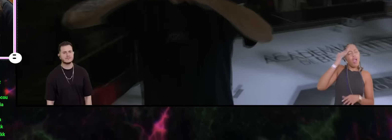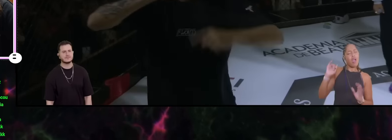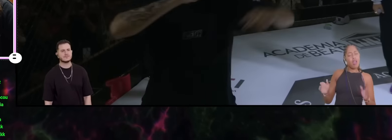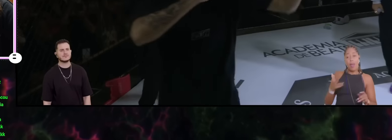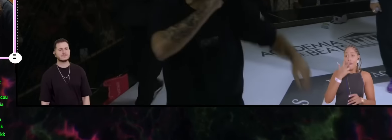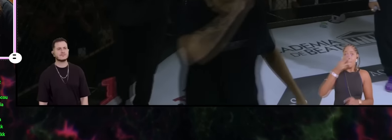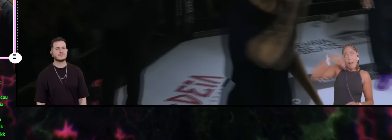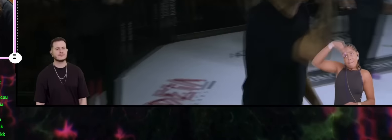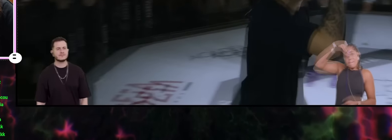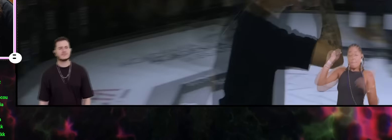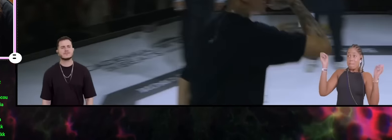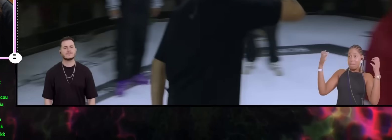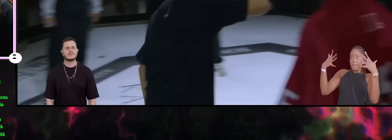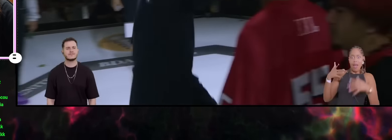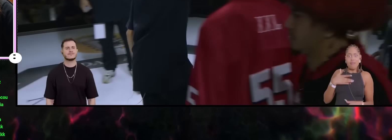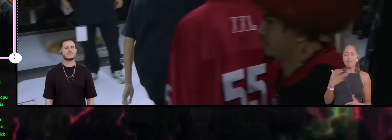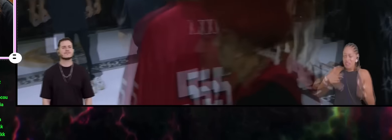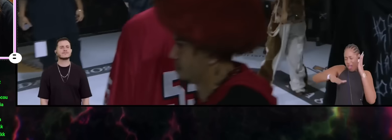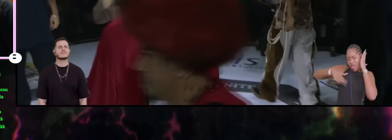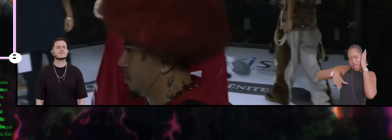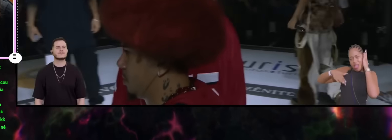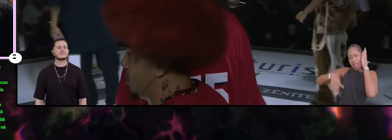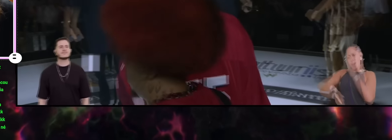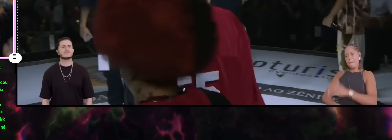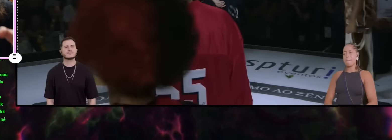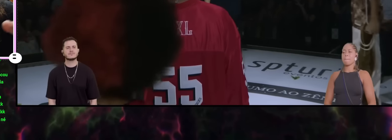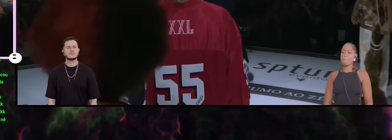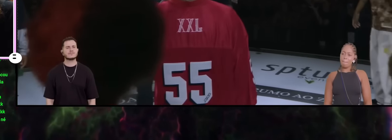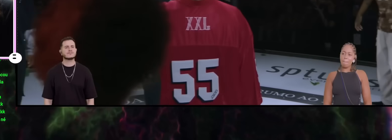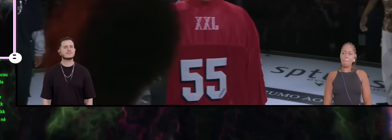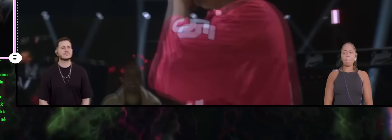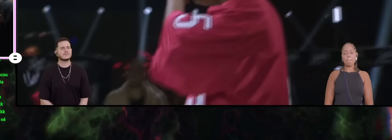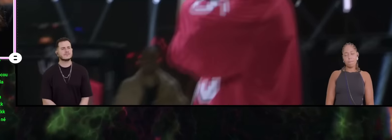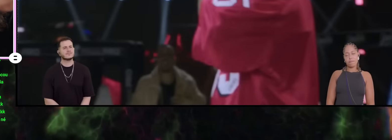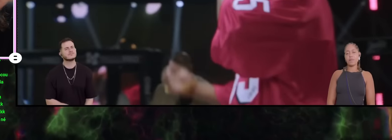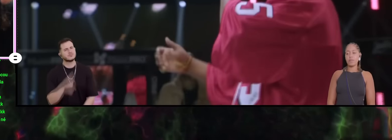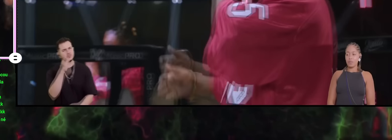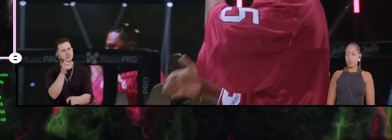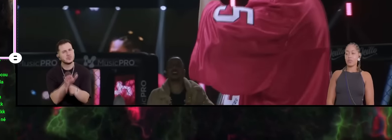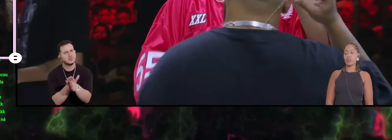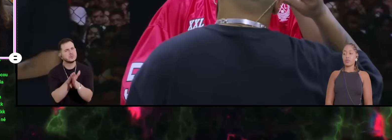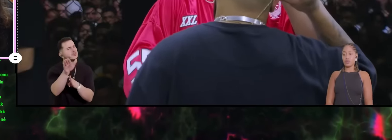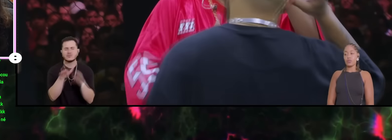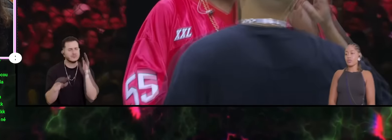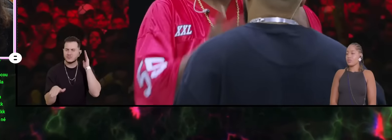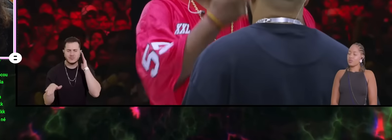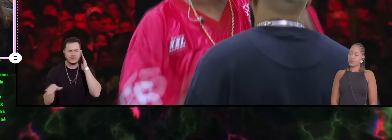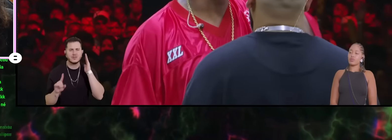que o padrinho mágico do Brenos é o DJ. Foi boa, foi boa.